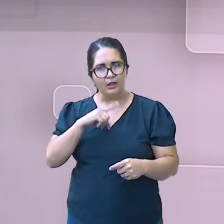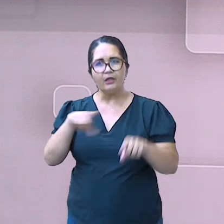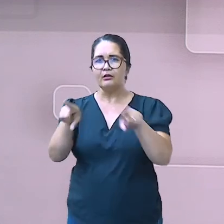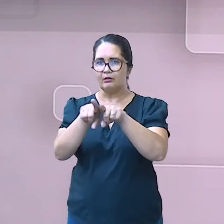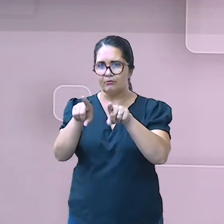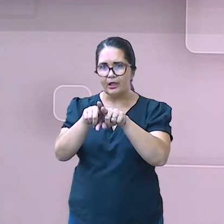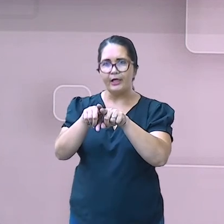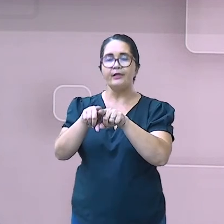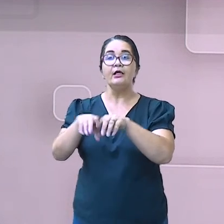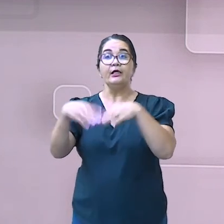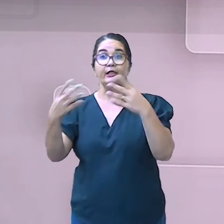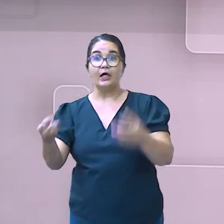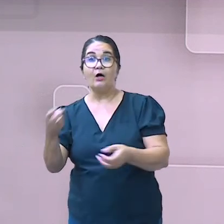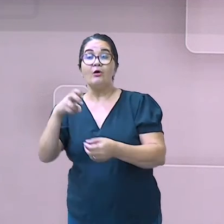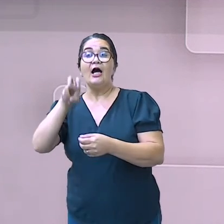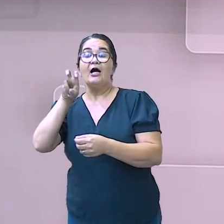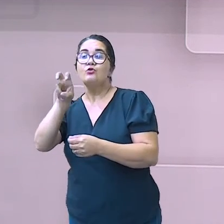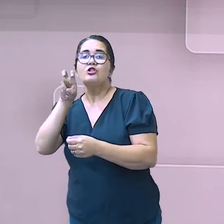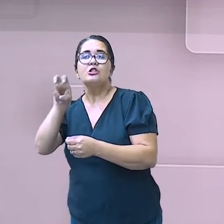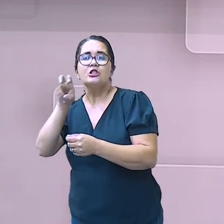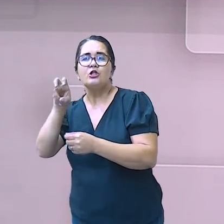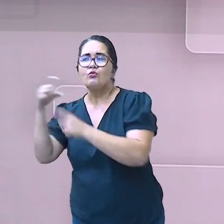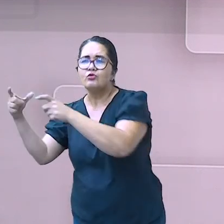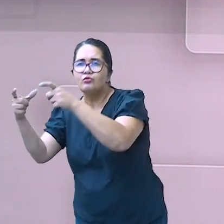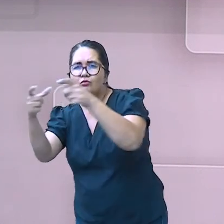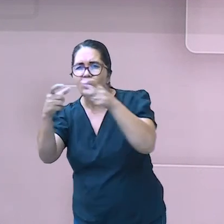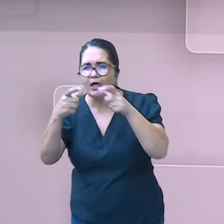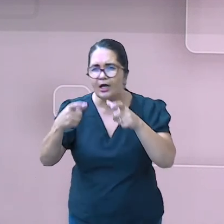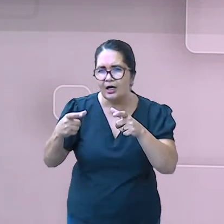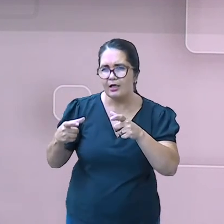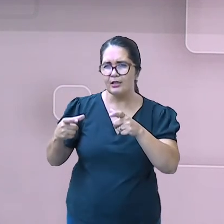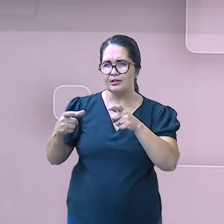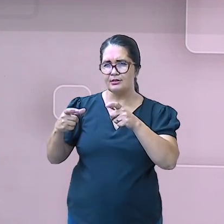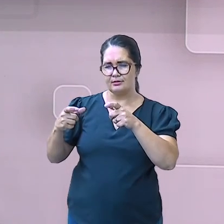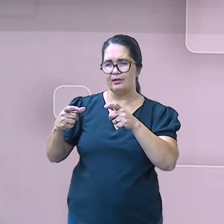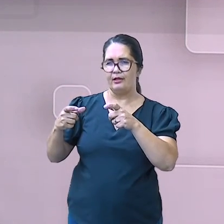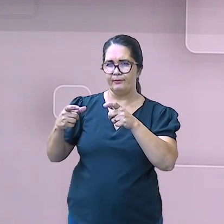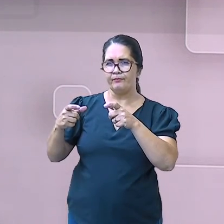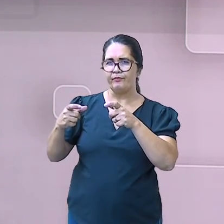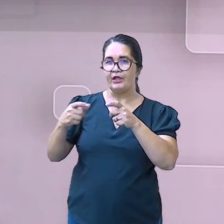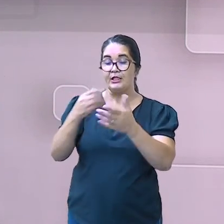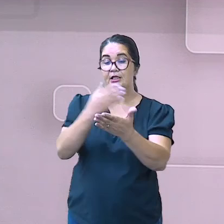IBGE dividiu oficialmente nosso país por 5 regiões,